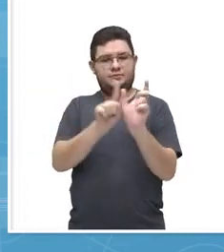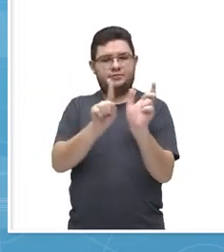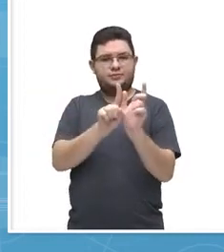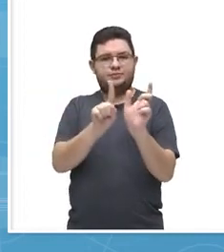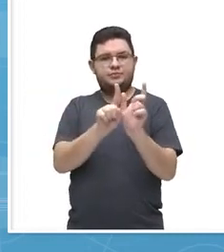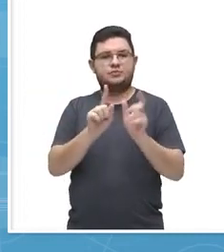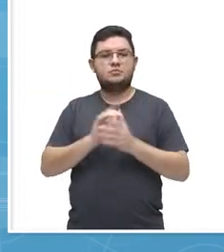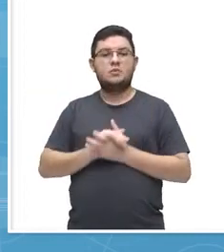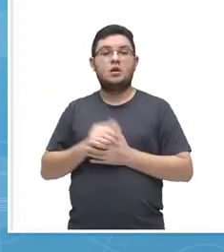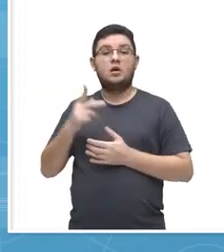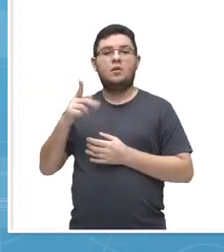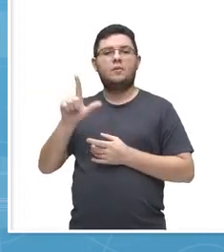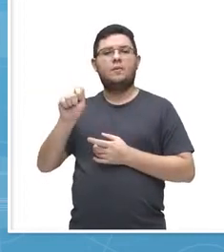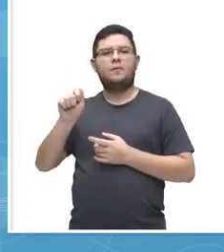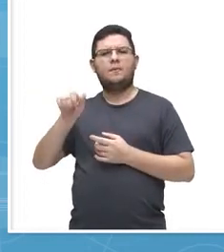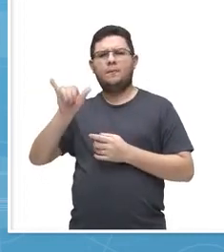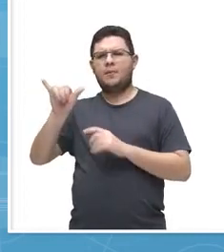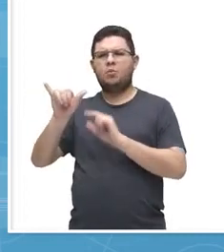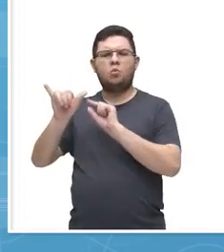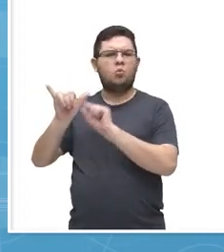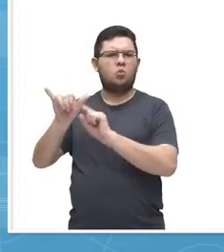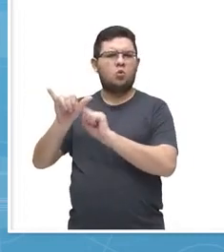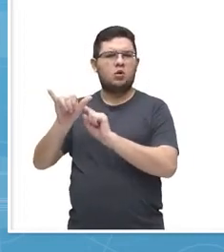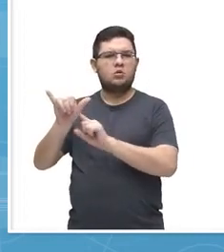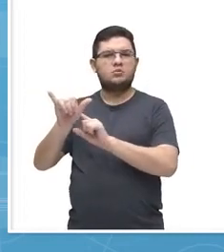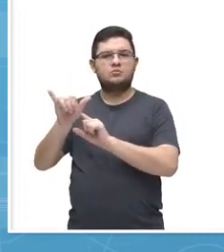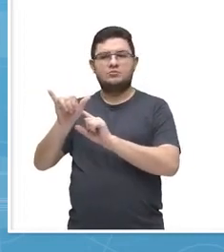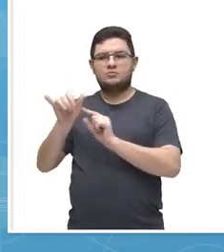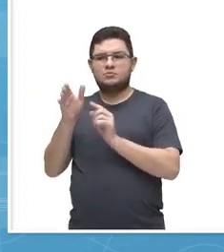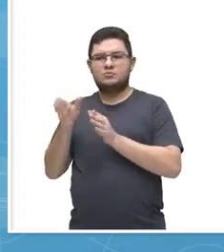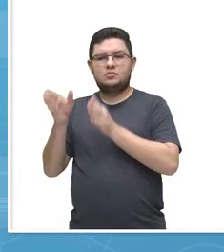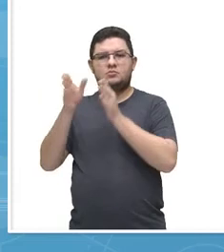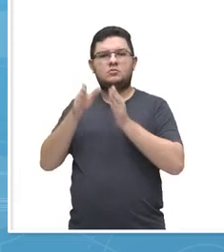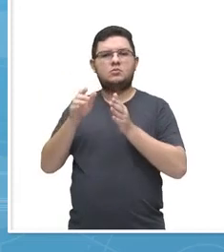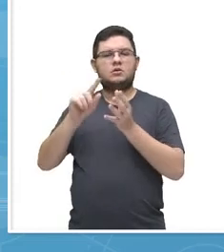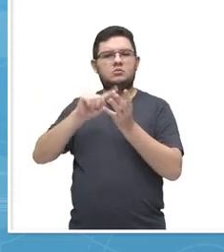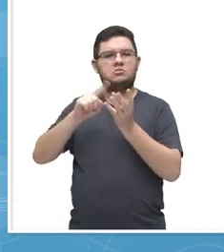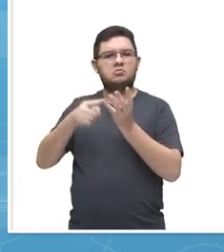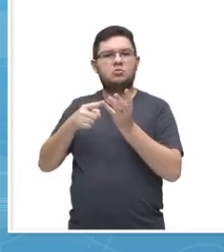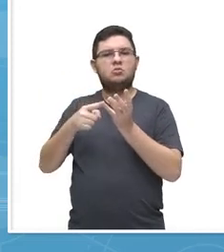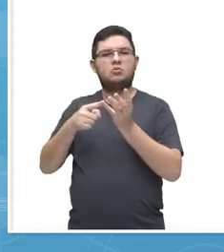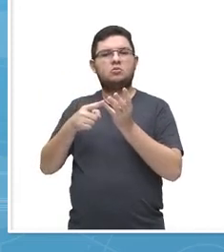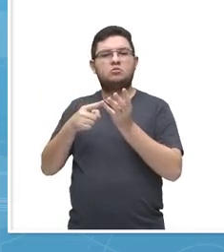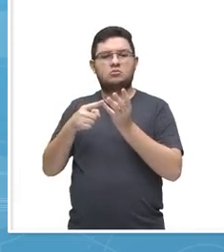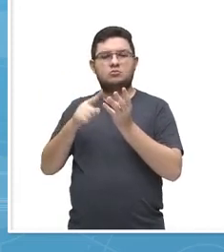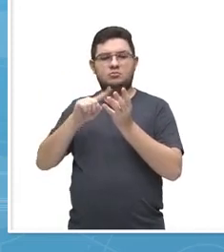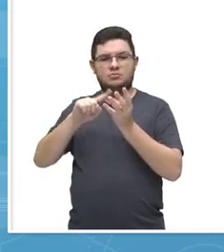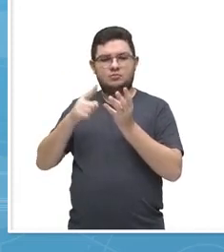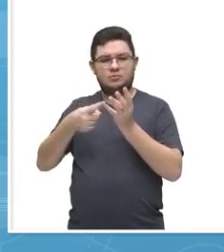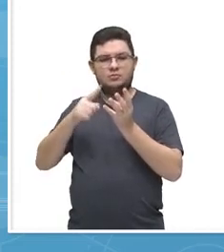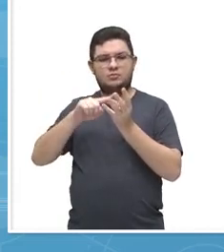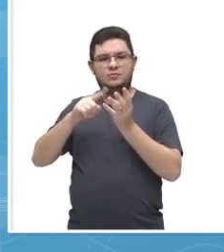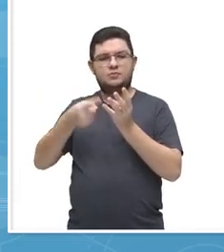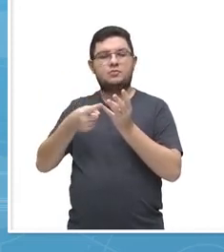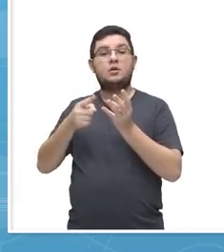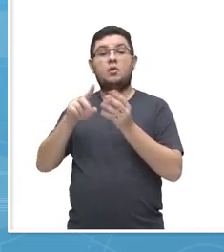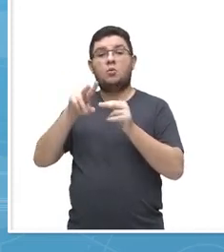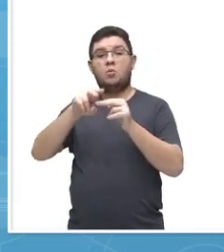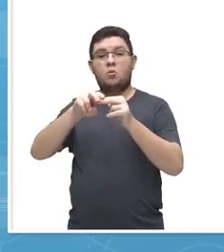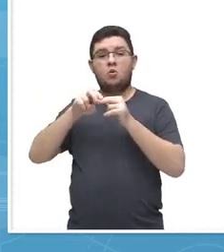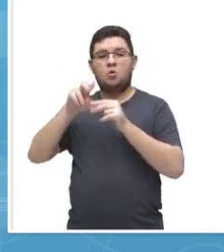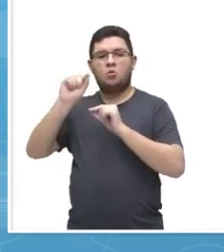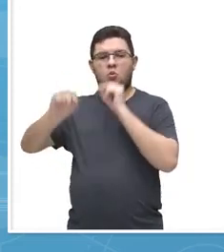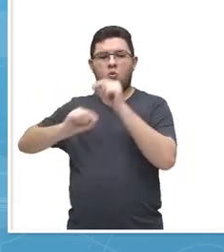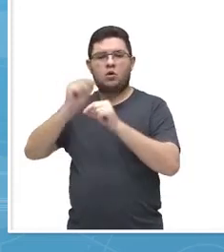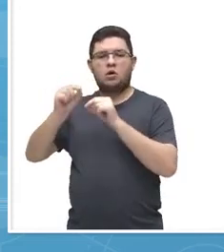uma vogal, lembra daquela exceção? Então, só faço acrescentar o S, plays. Tudo bem? Então, lembre-se disso. Terminou em